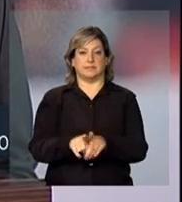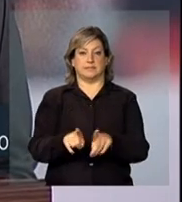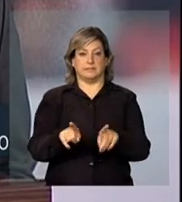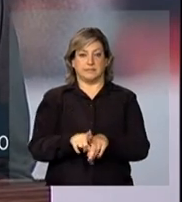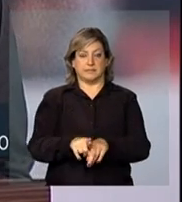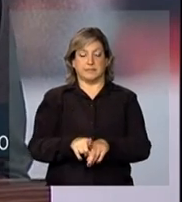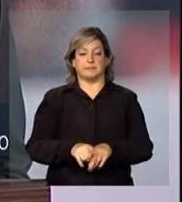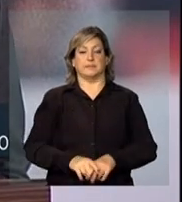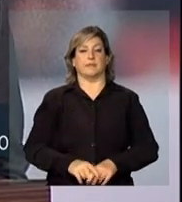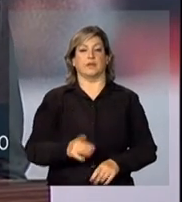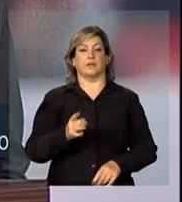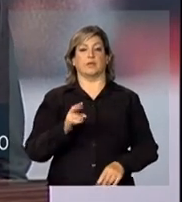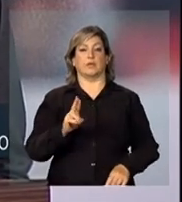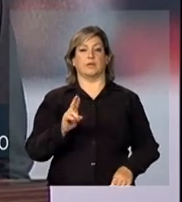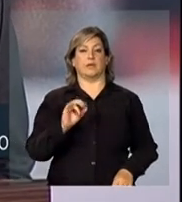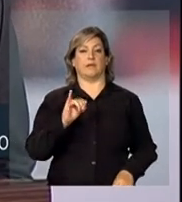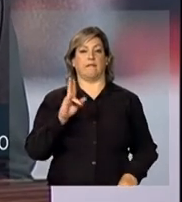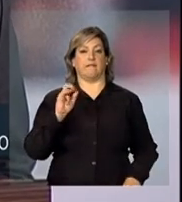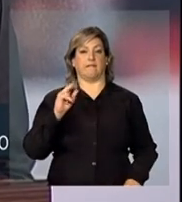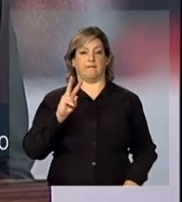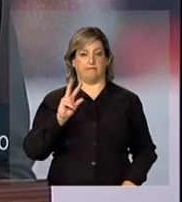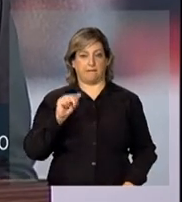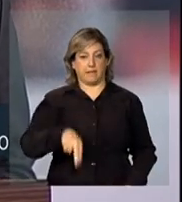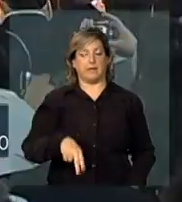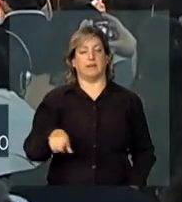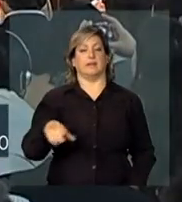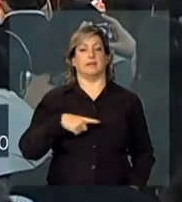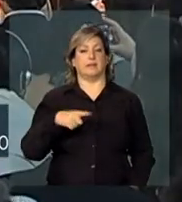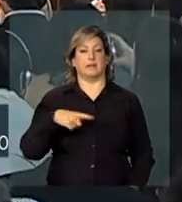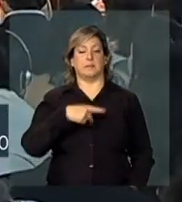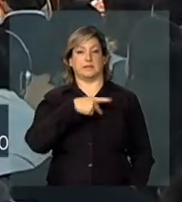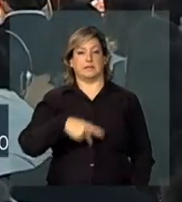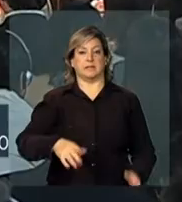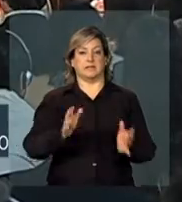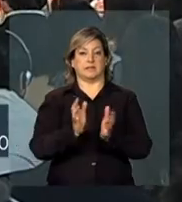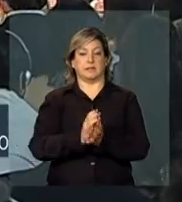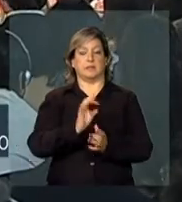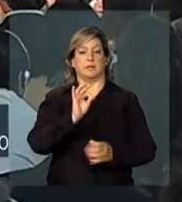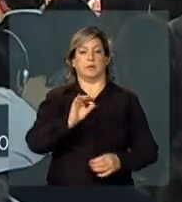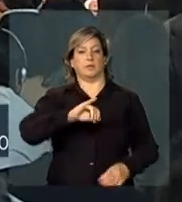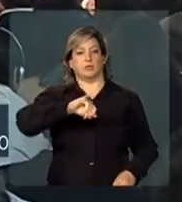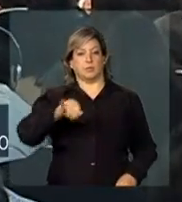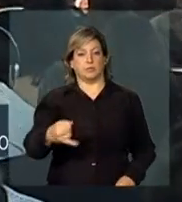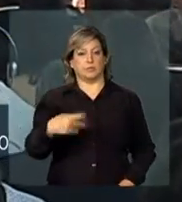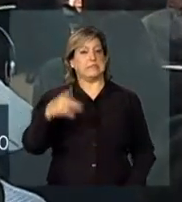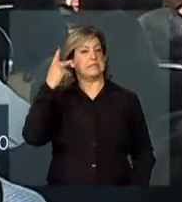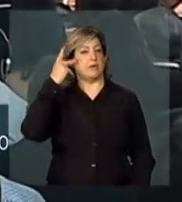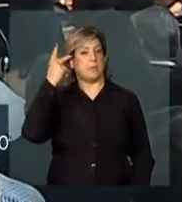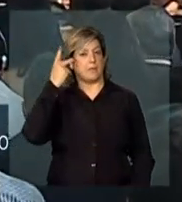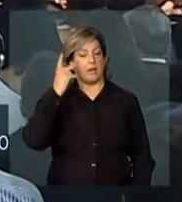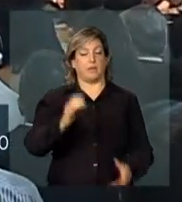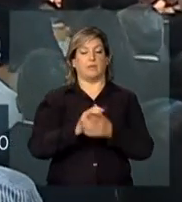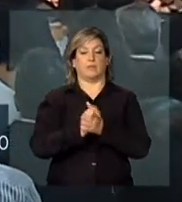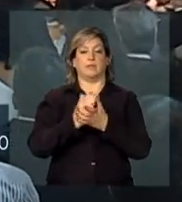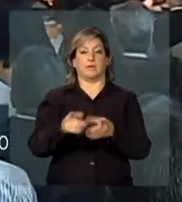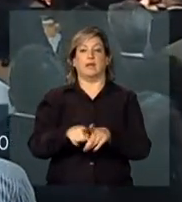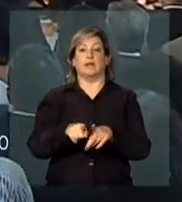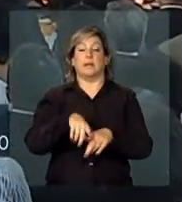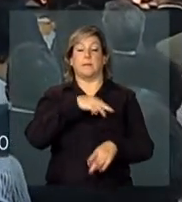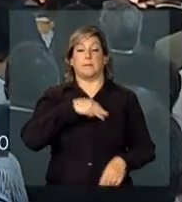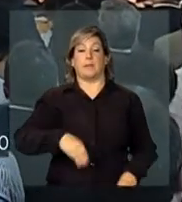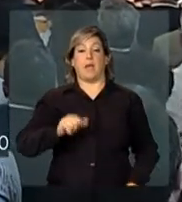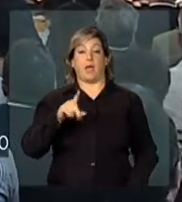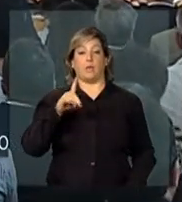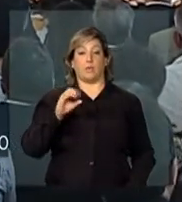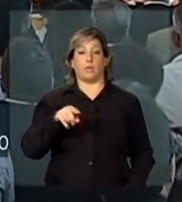excelentíssimo Doutor Ivan Sartori presidente do Tribunal de Justiça do Estado de São Paulo excelentíssimo Ministro